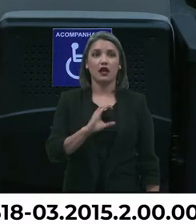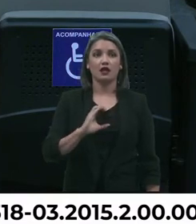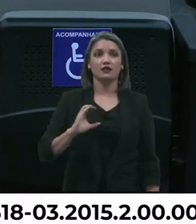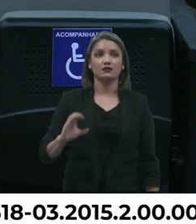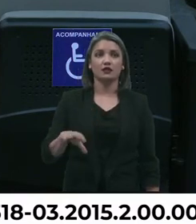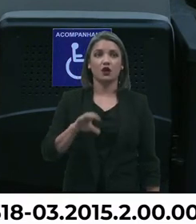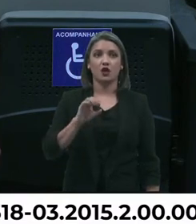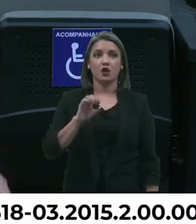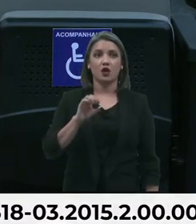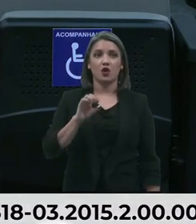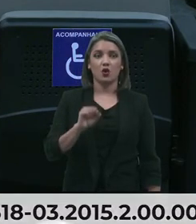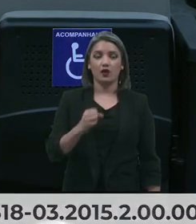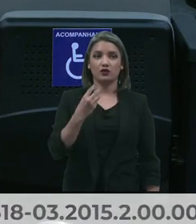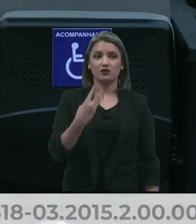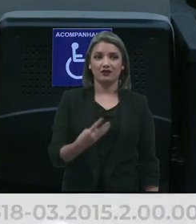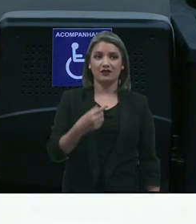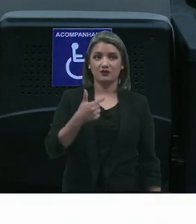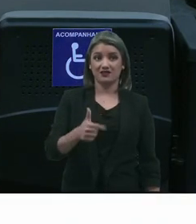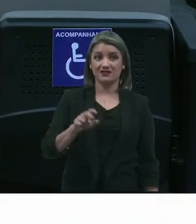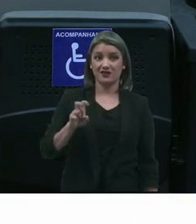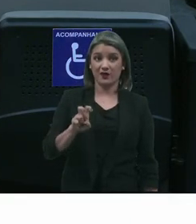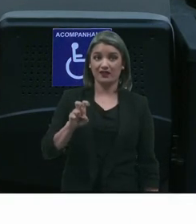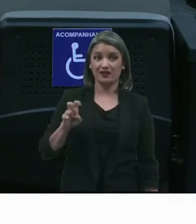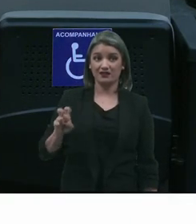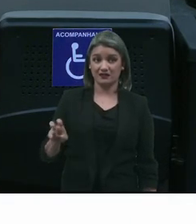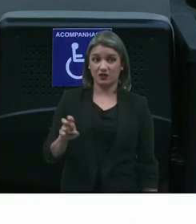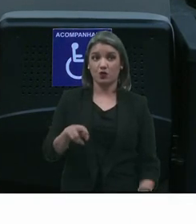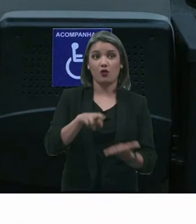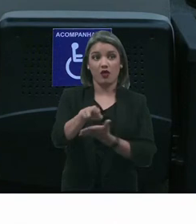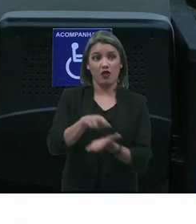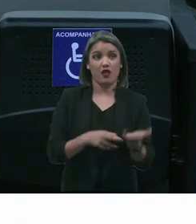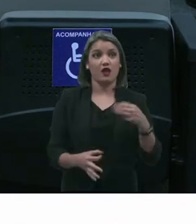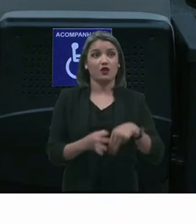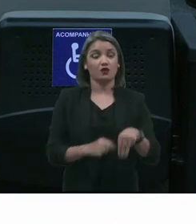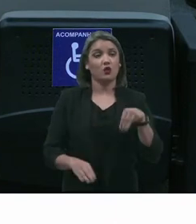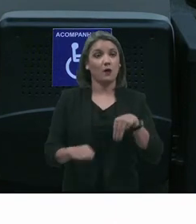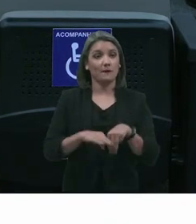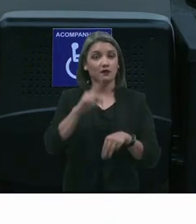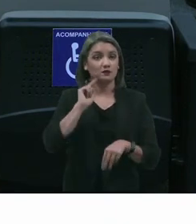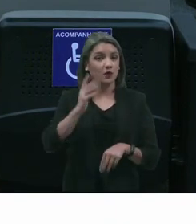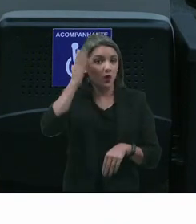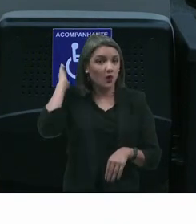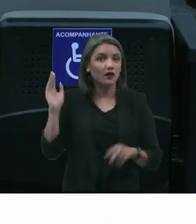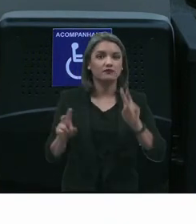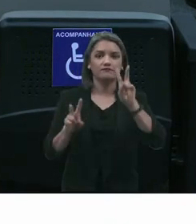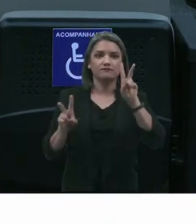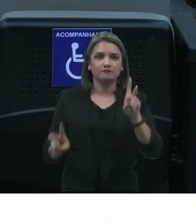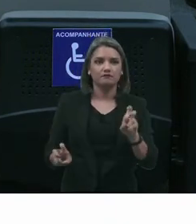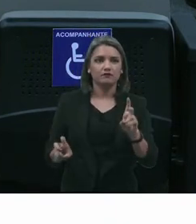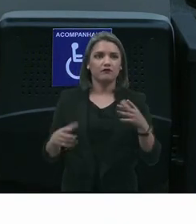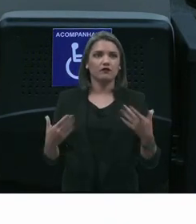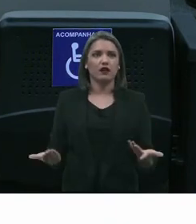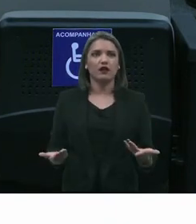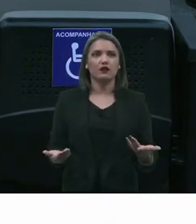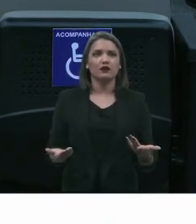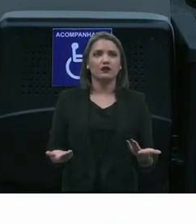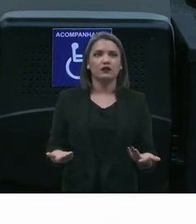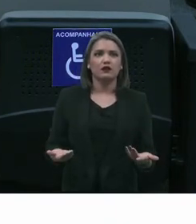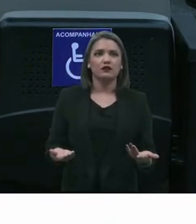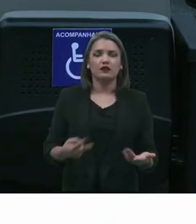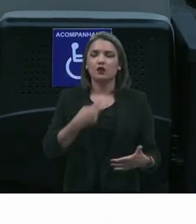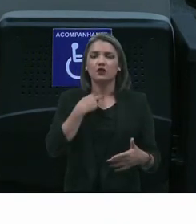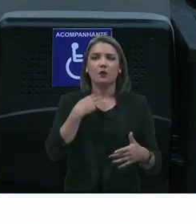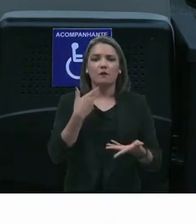corpus 83.255, na autoria do ministro Marco Aurélio. Abre aspas. Descabe tratamento desigual, assentando-se